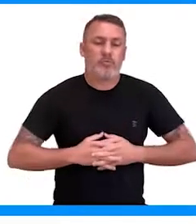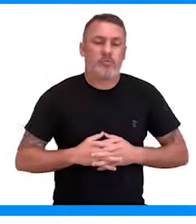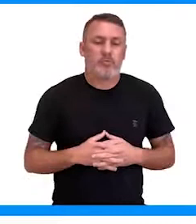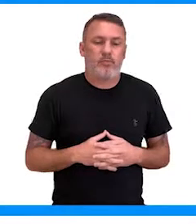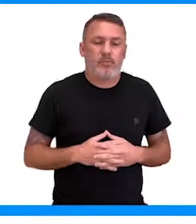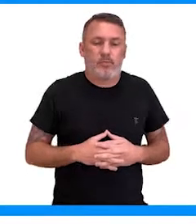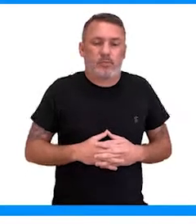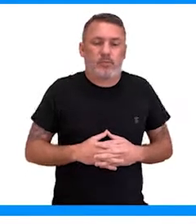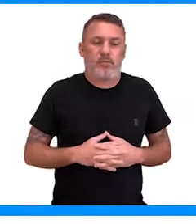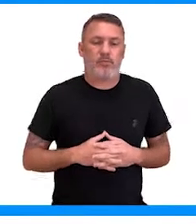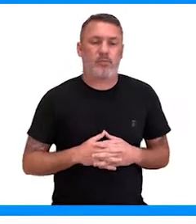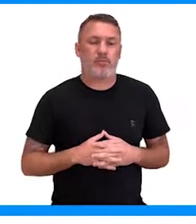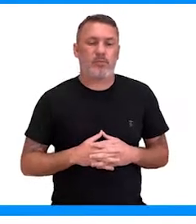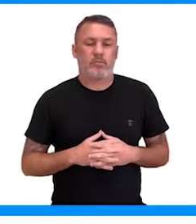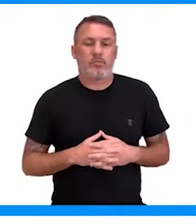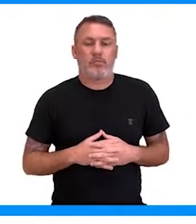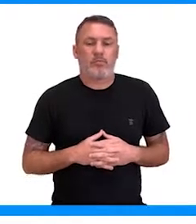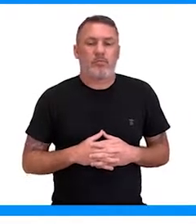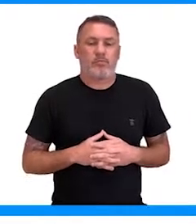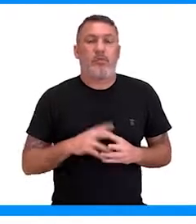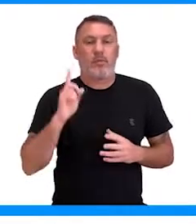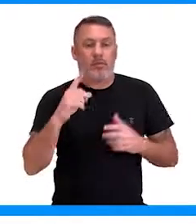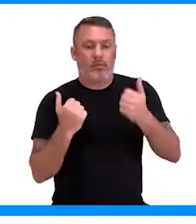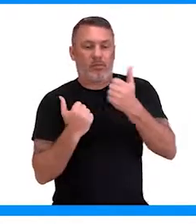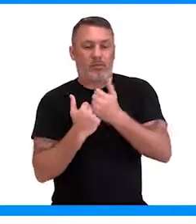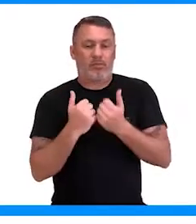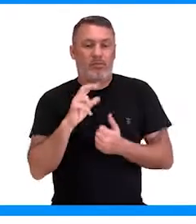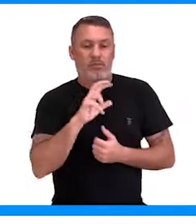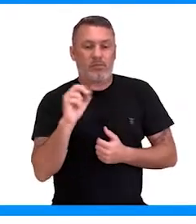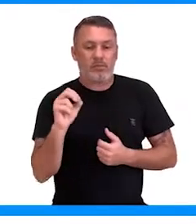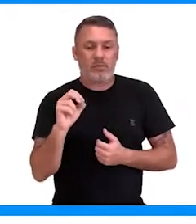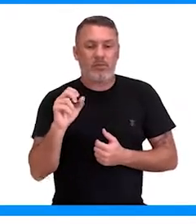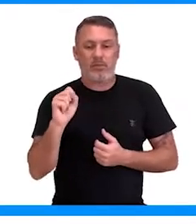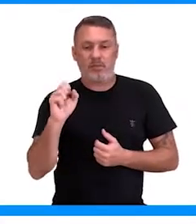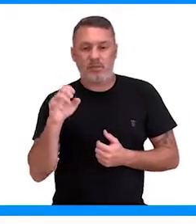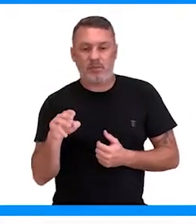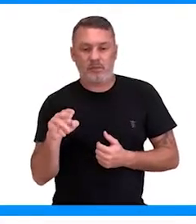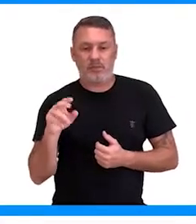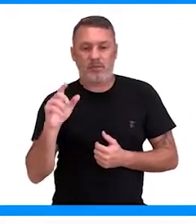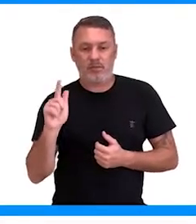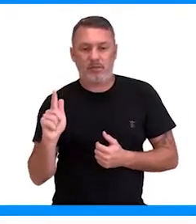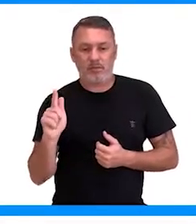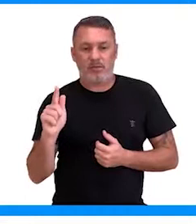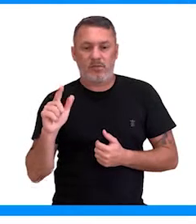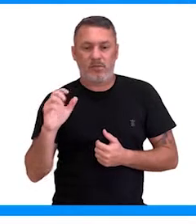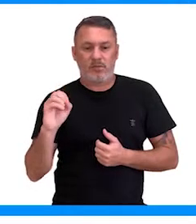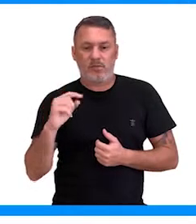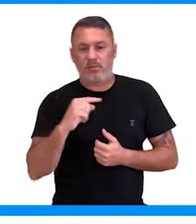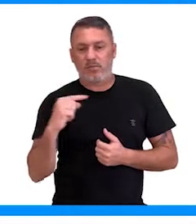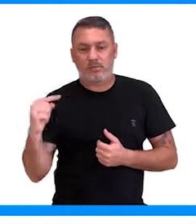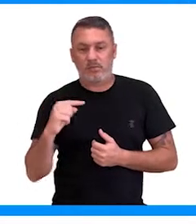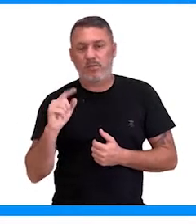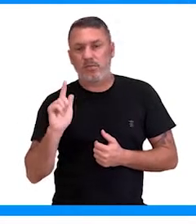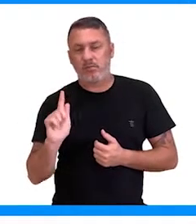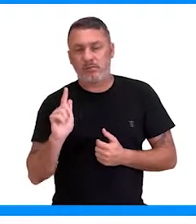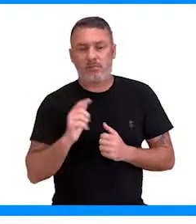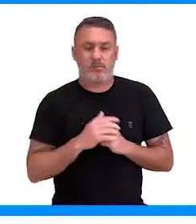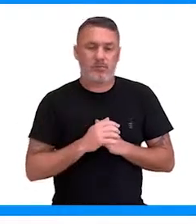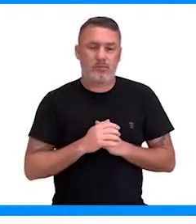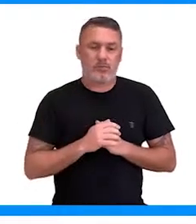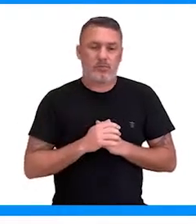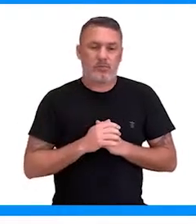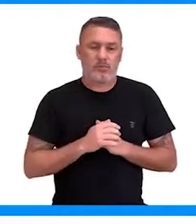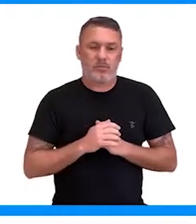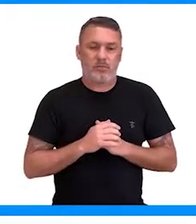V0 são 500 ao quadrado, seno de 2θ é seno de 90, porque é 45 graus, seno de